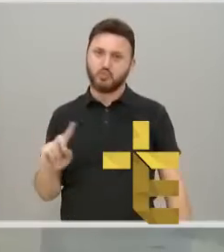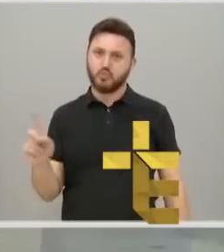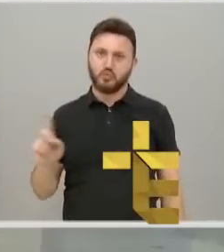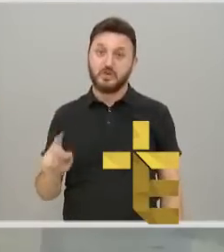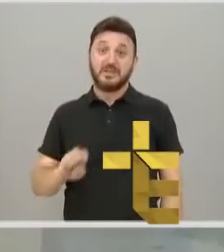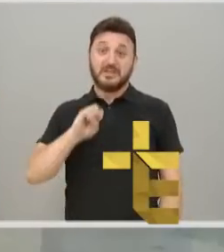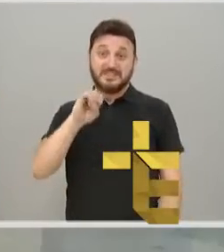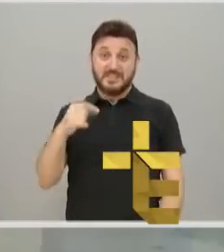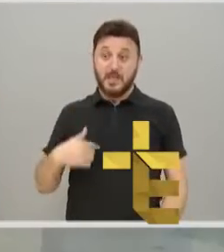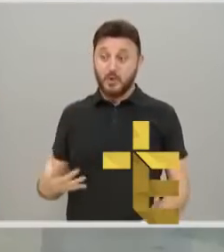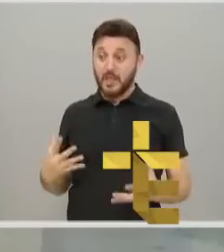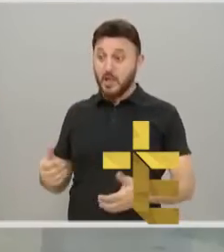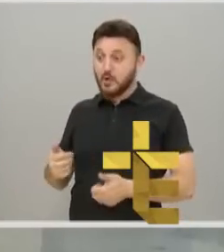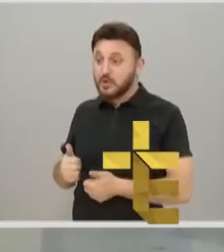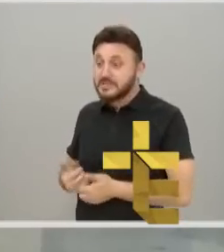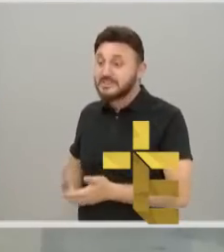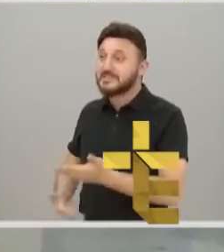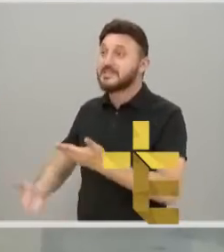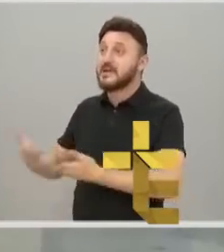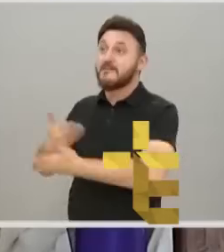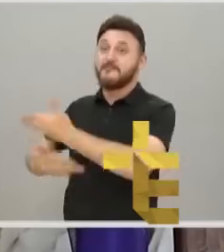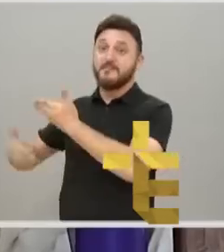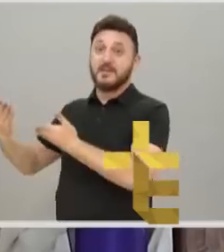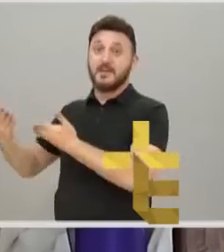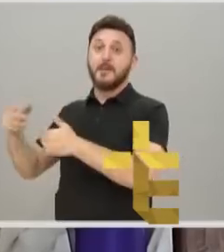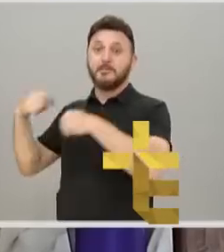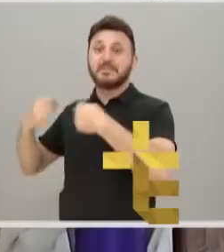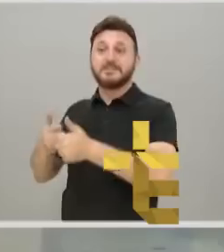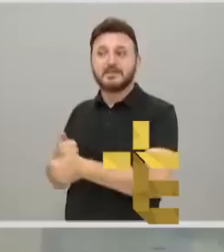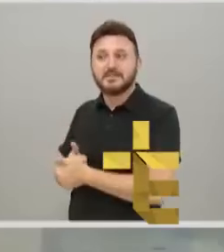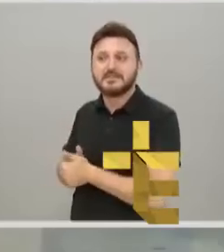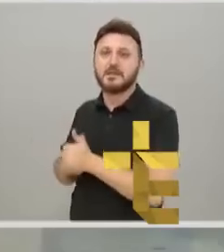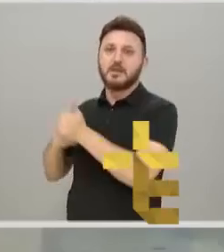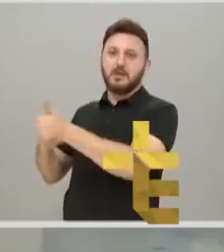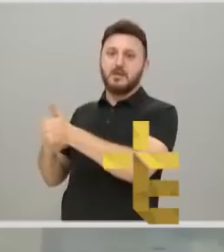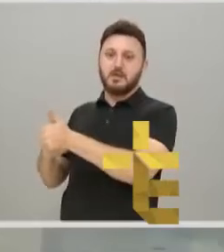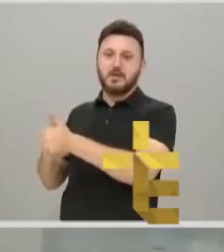quero servi-lo, siga-o. Gente,